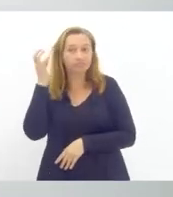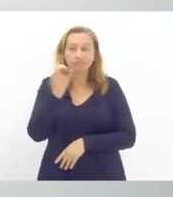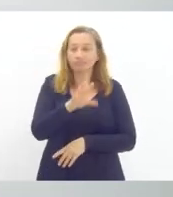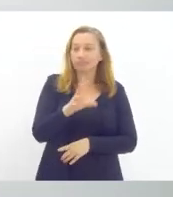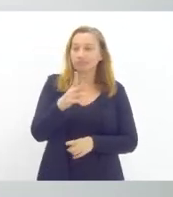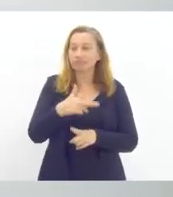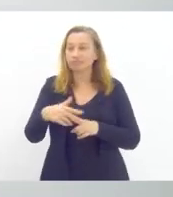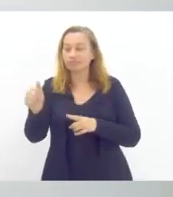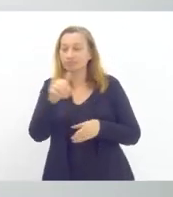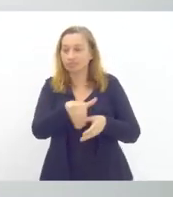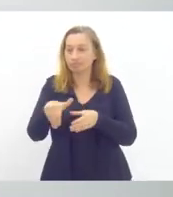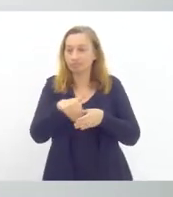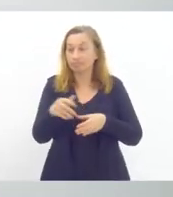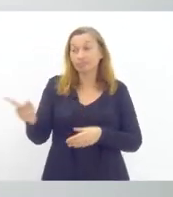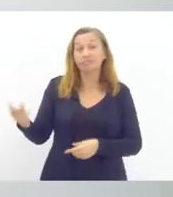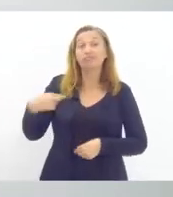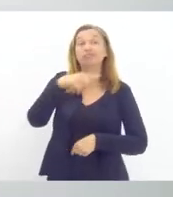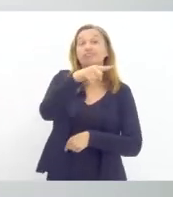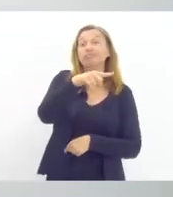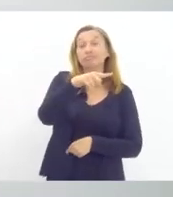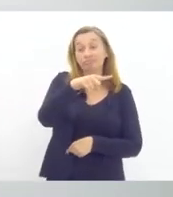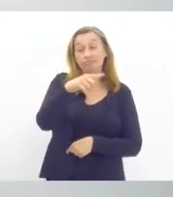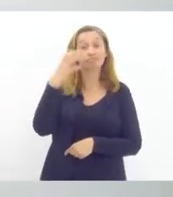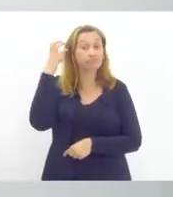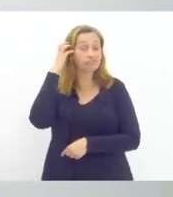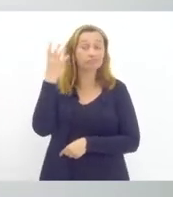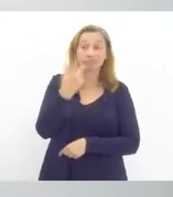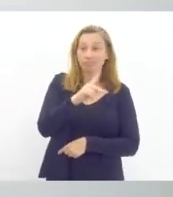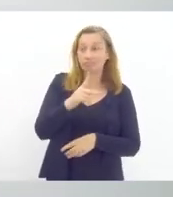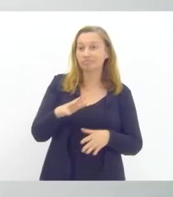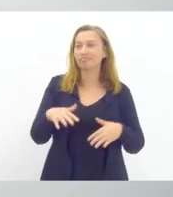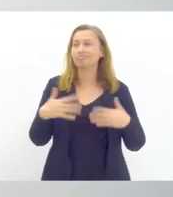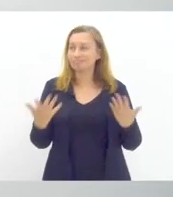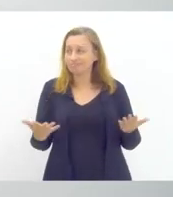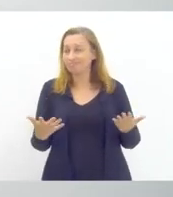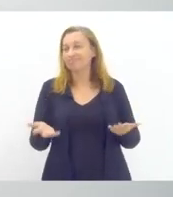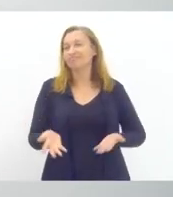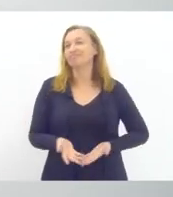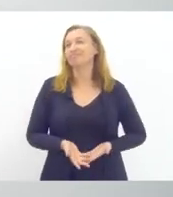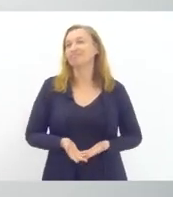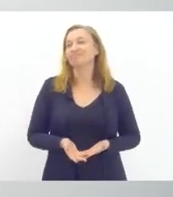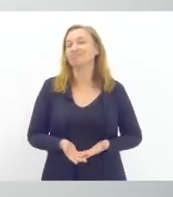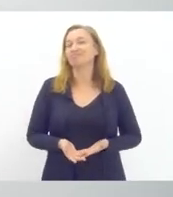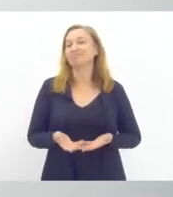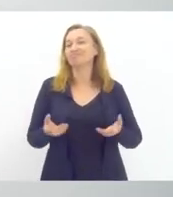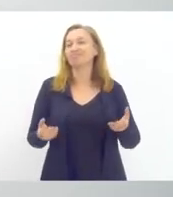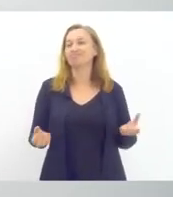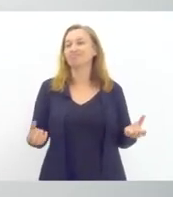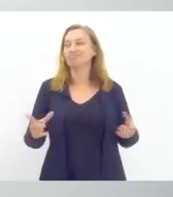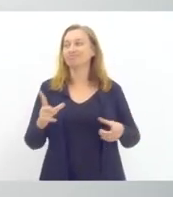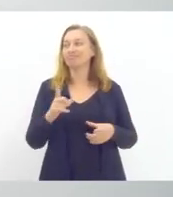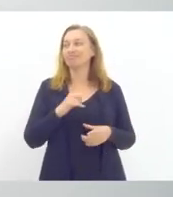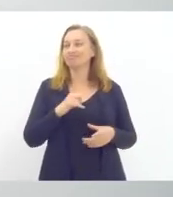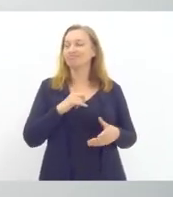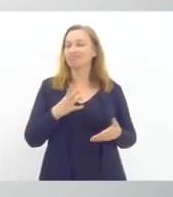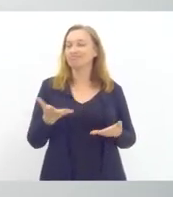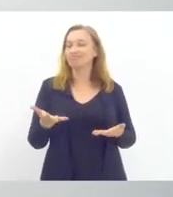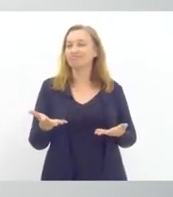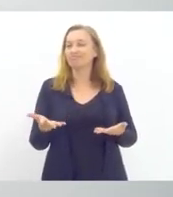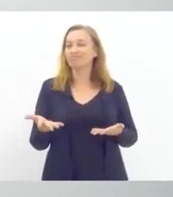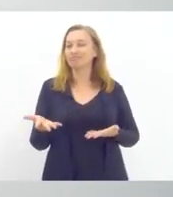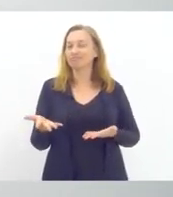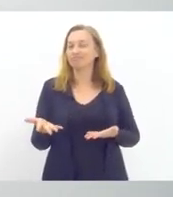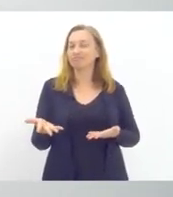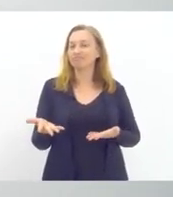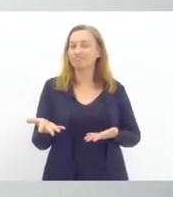vem essa eleição quem passa lá no na rádio dele é uma forma dele dele criar ali um circuito